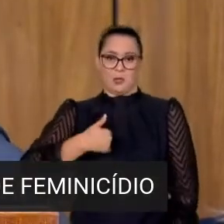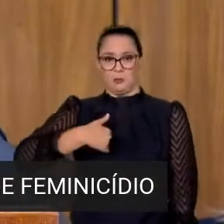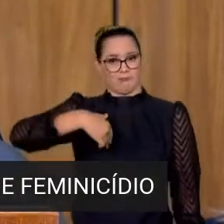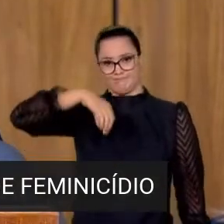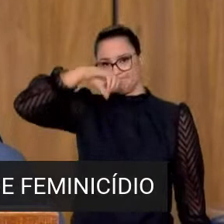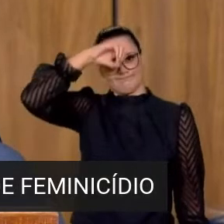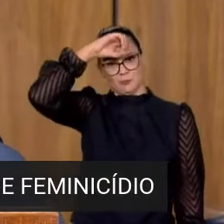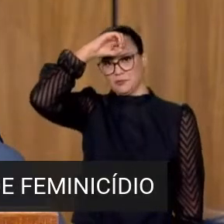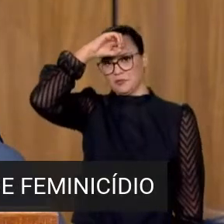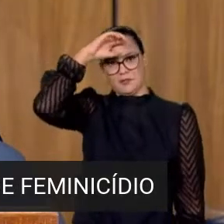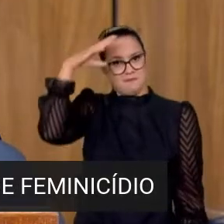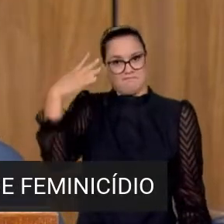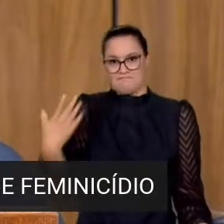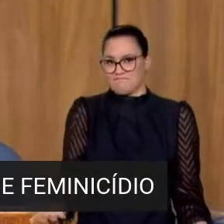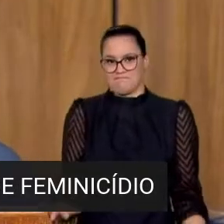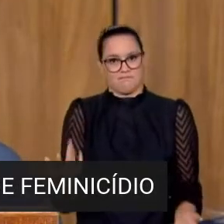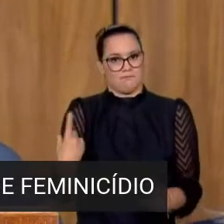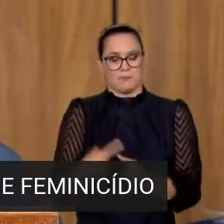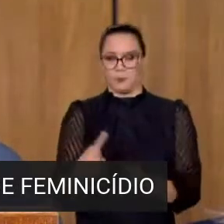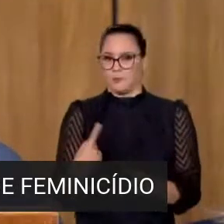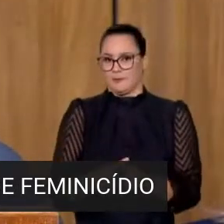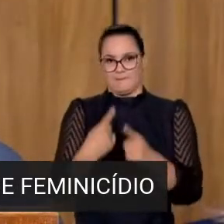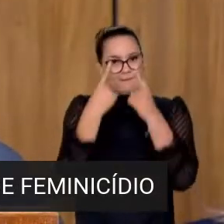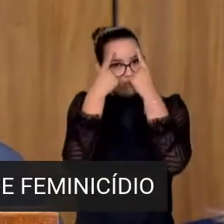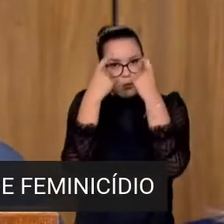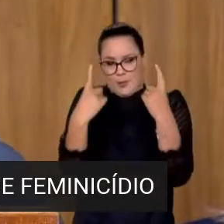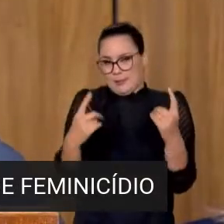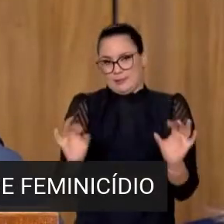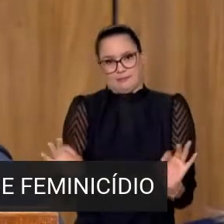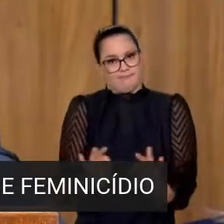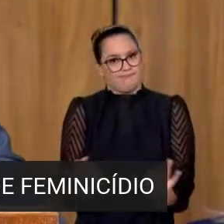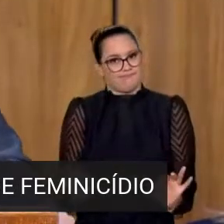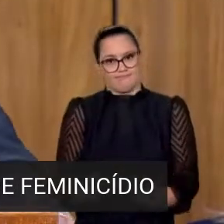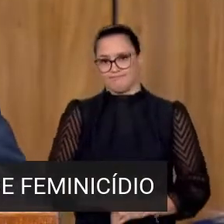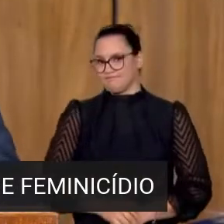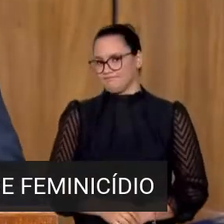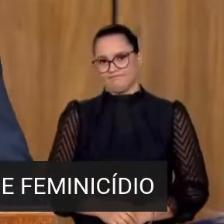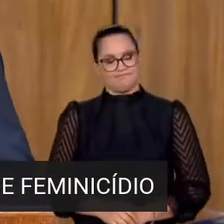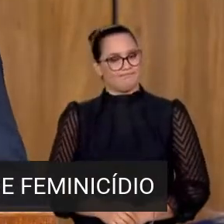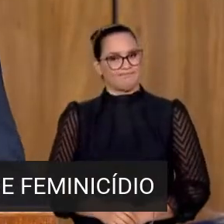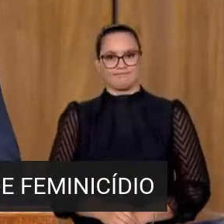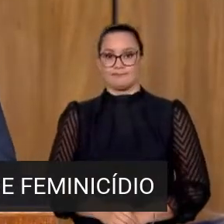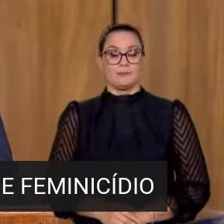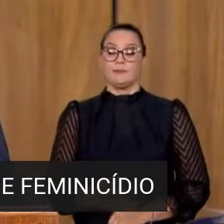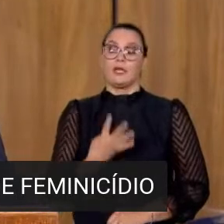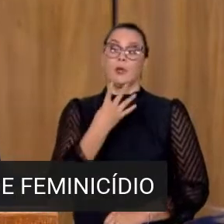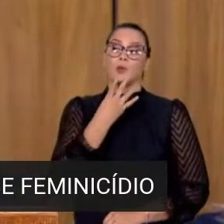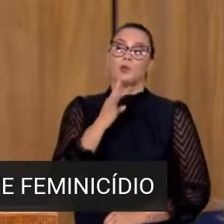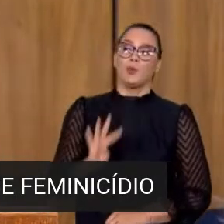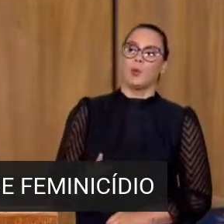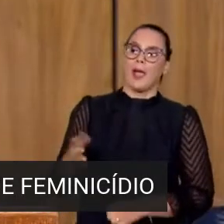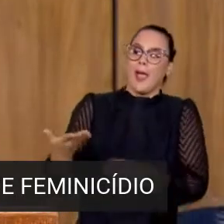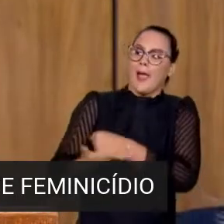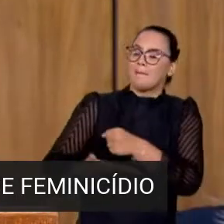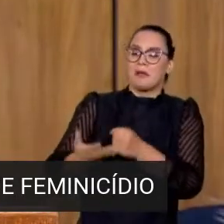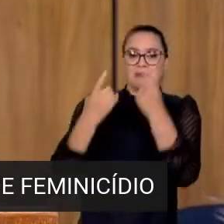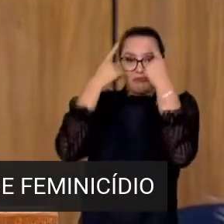a origem dessa brutalidade. Aliás, eu não conheço a origem da